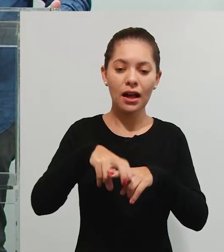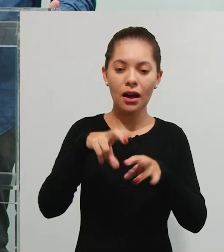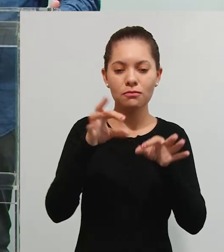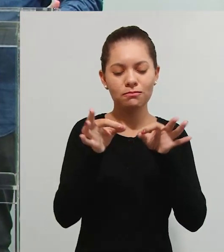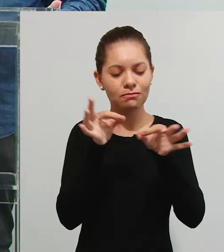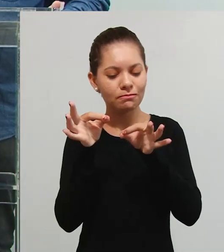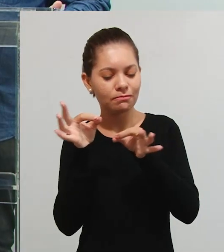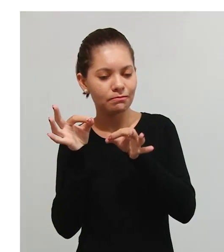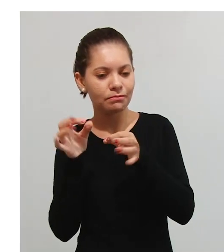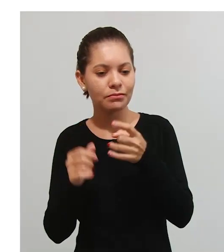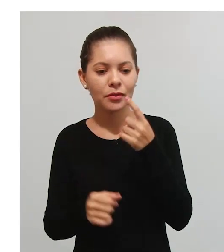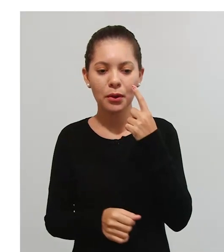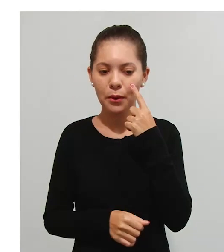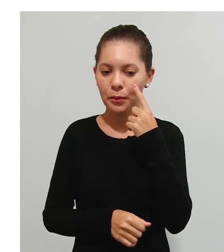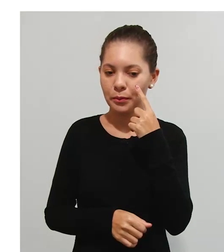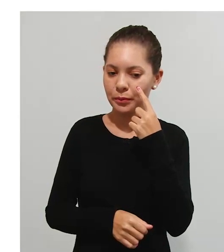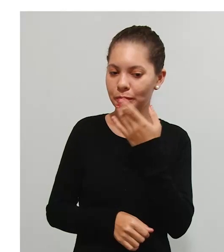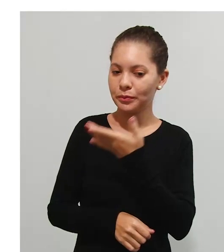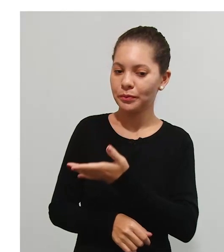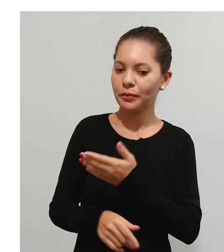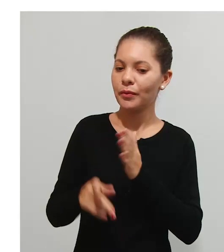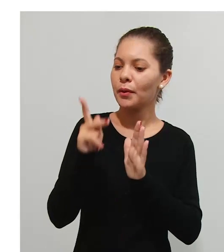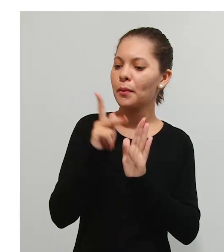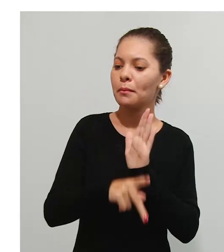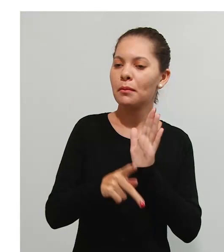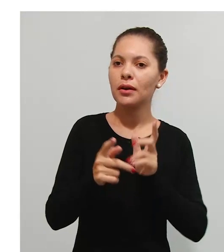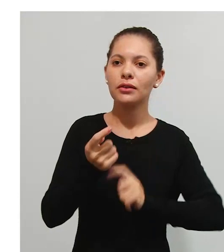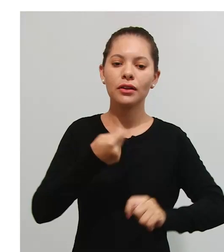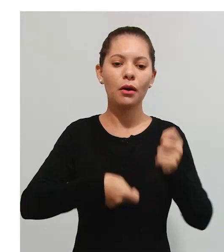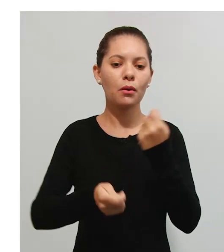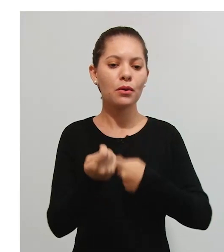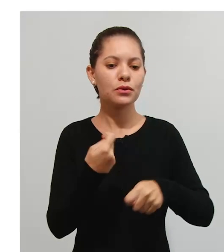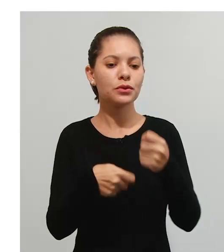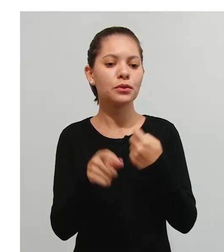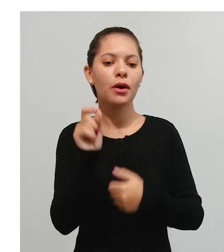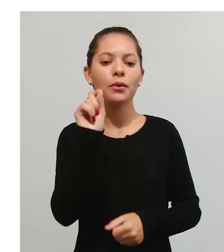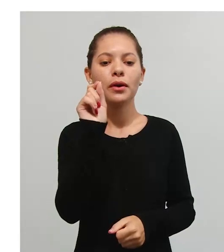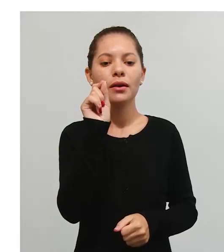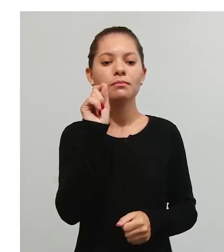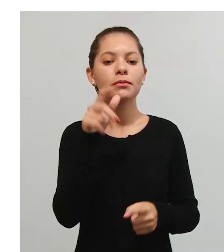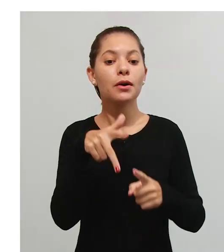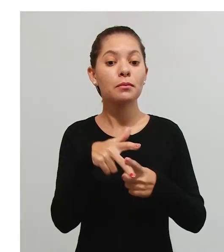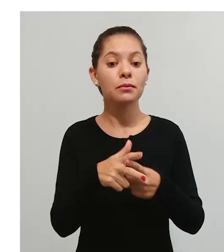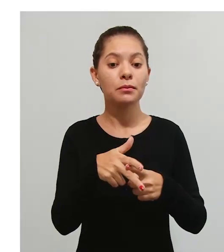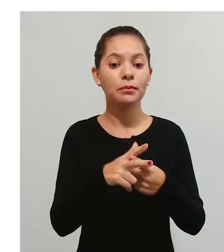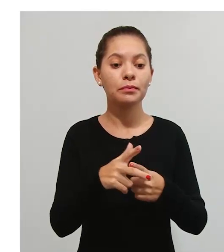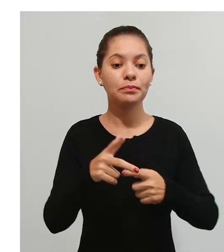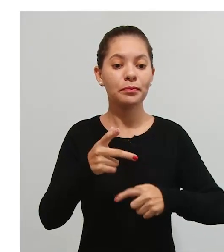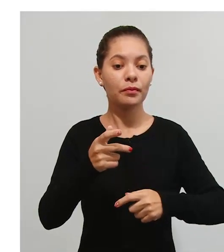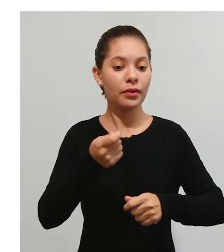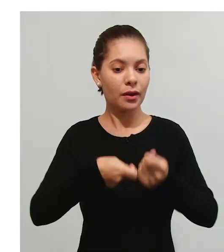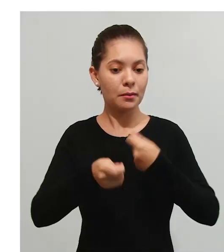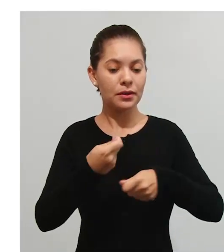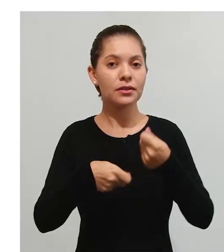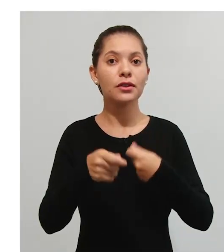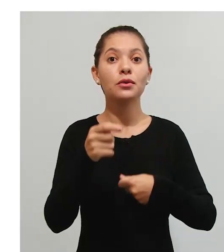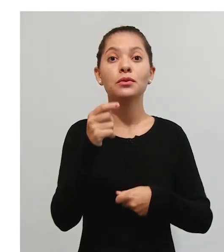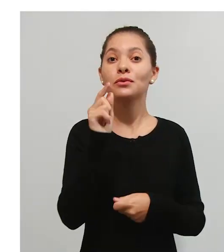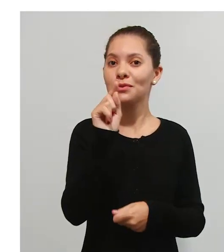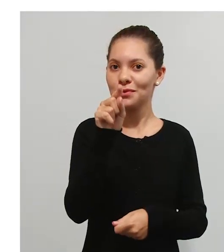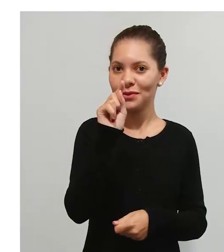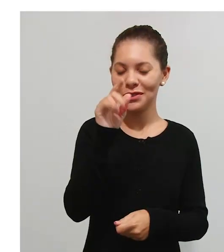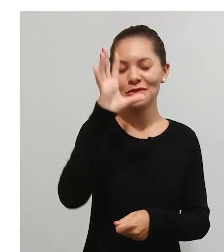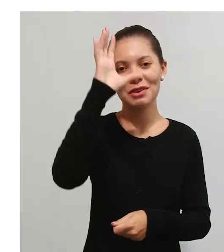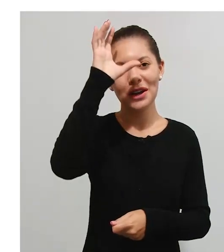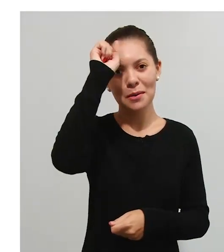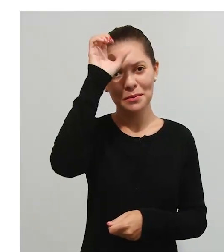planejamento. E aqui comigo, esse plano de negócio que nós estamos fazendo é uma ferramenta da administração que você vai aprender